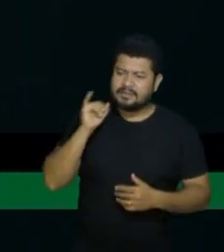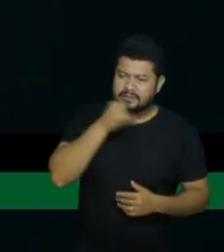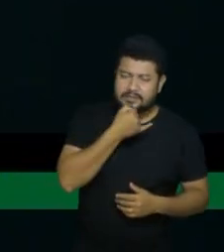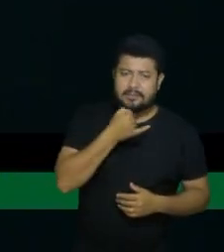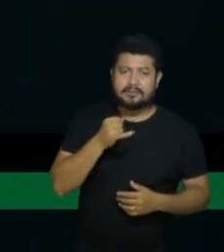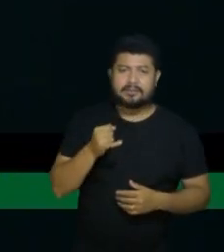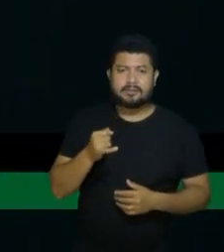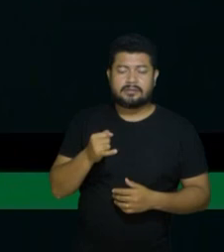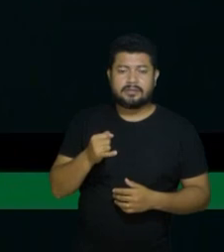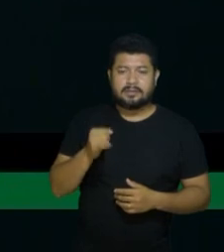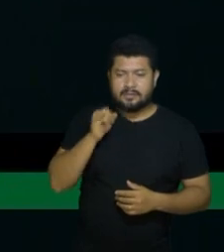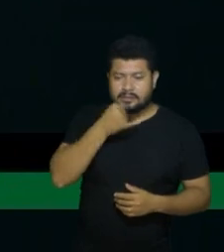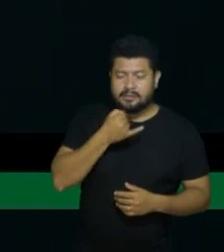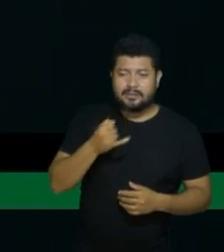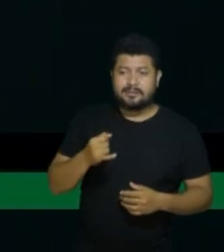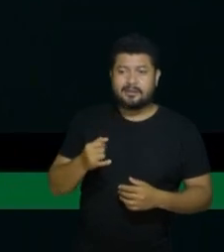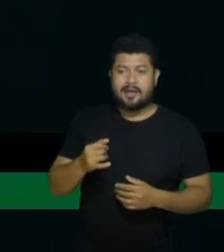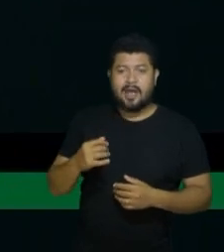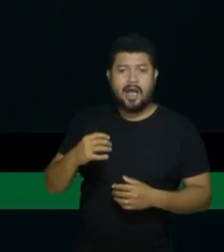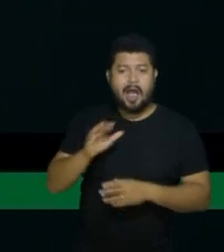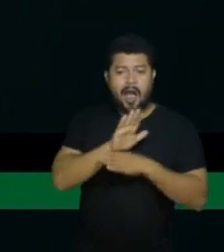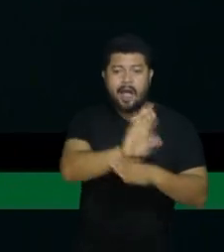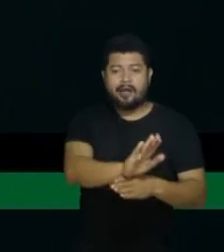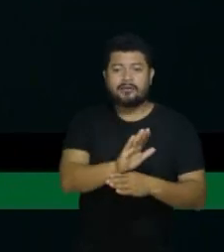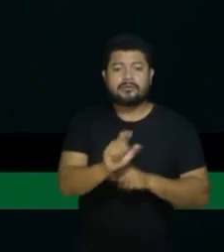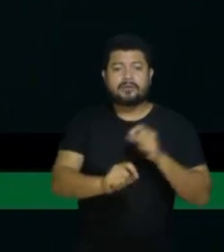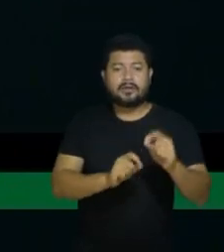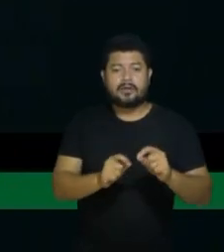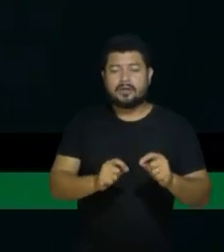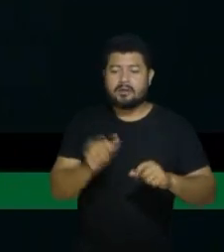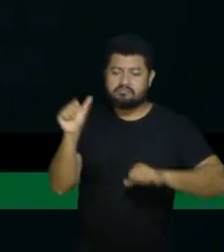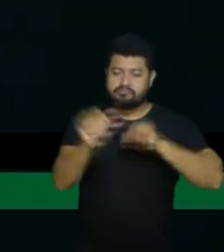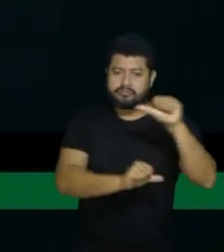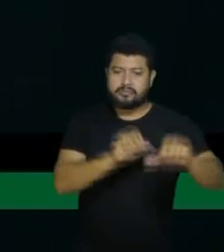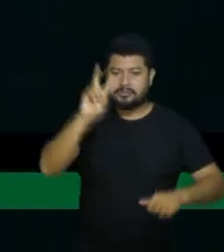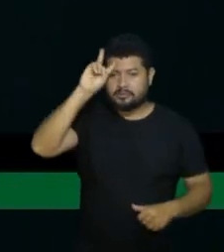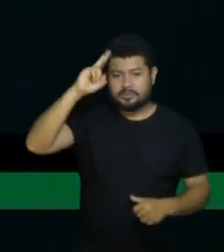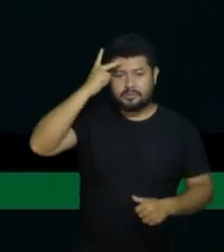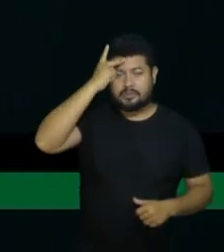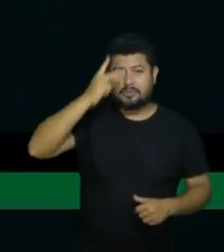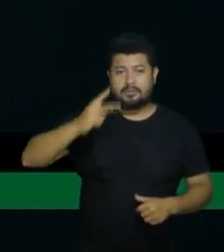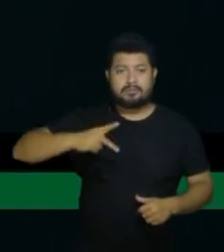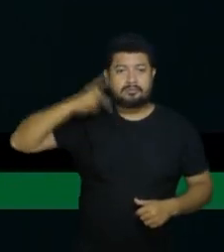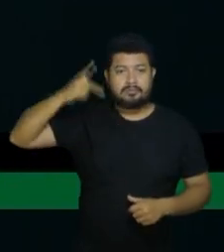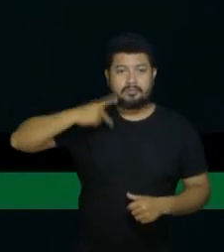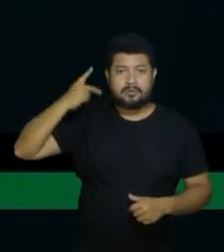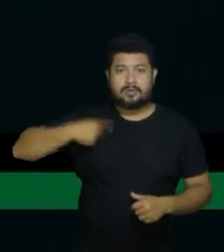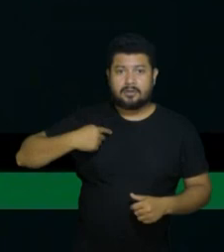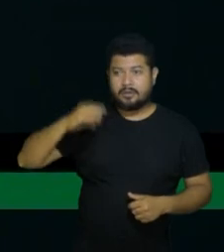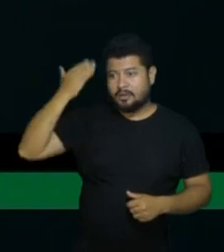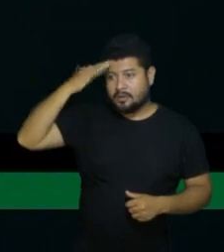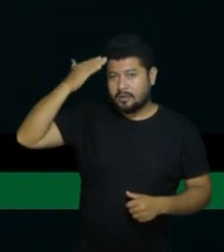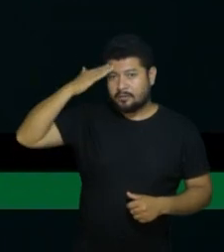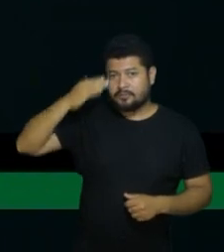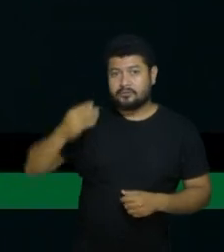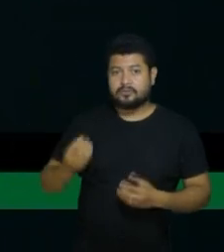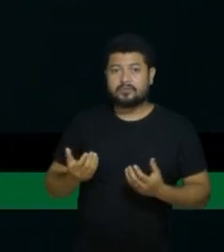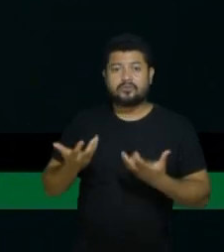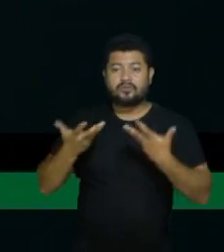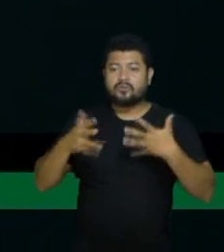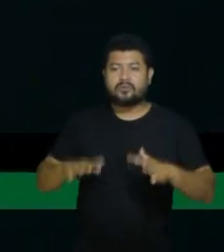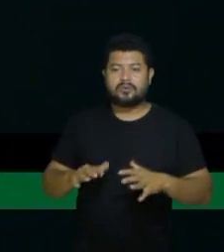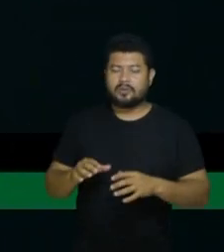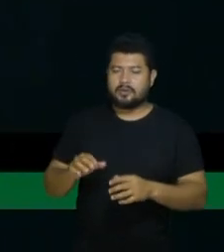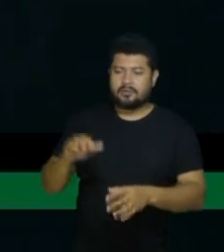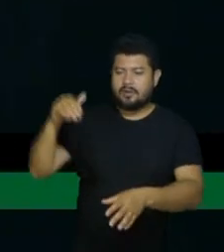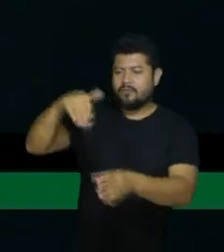sensibilize muitos políticos e a gente vai entendendo porque muitas pessoas não querem mais ir paraa urna